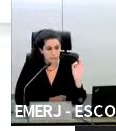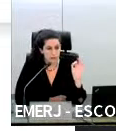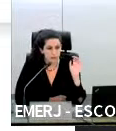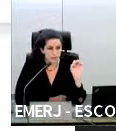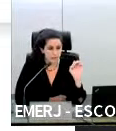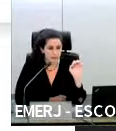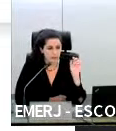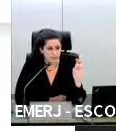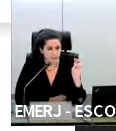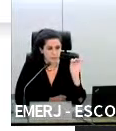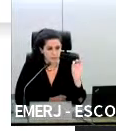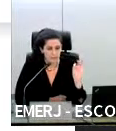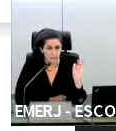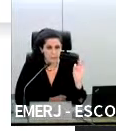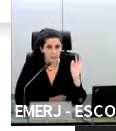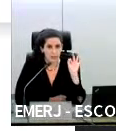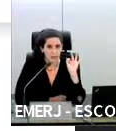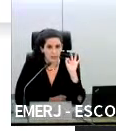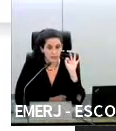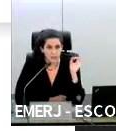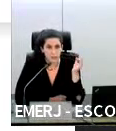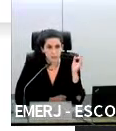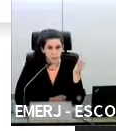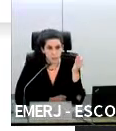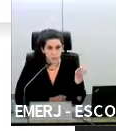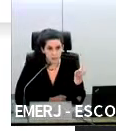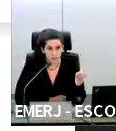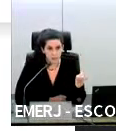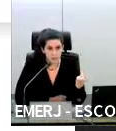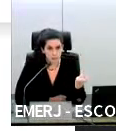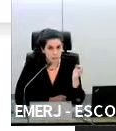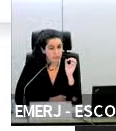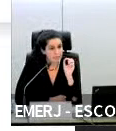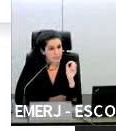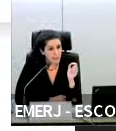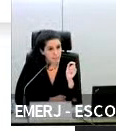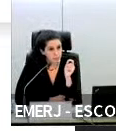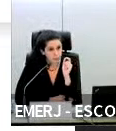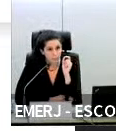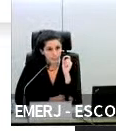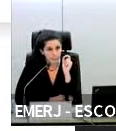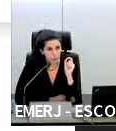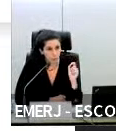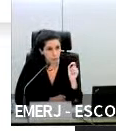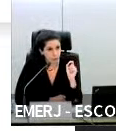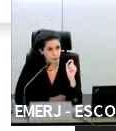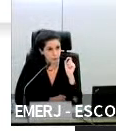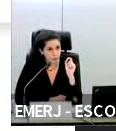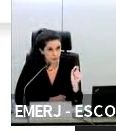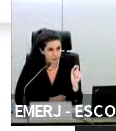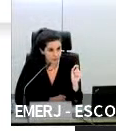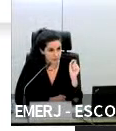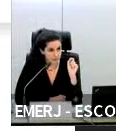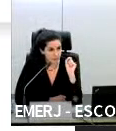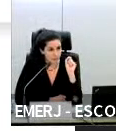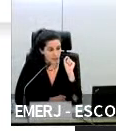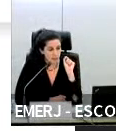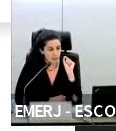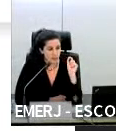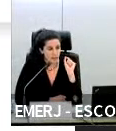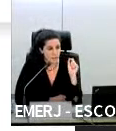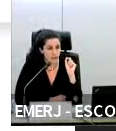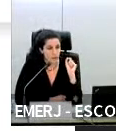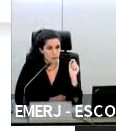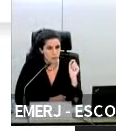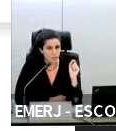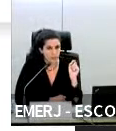M3, M4, M5, M6 e M7... não são dados quantitativos, são exemplos de percursos de mulheres. Então, a